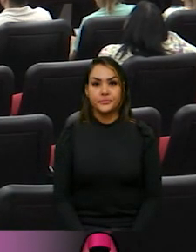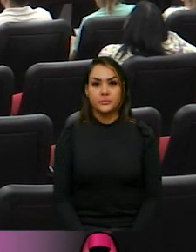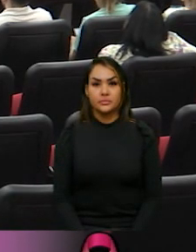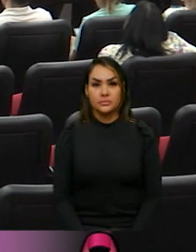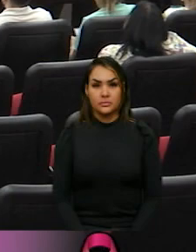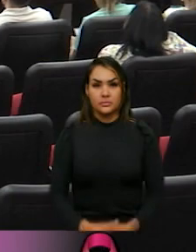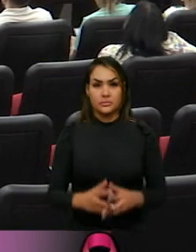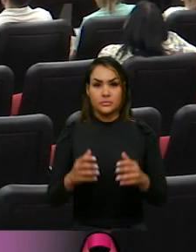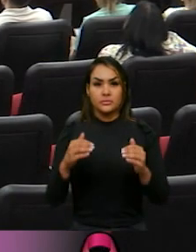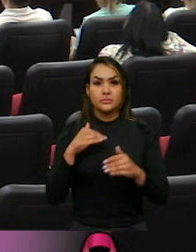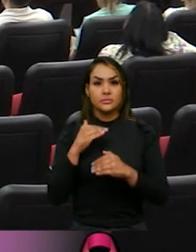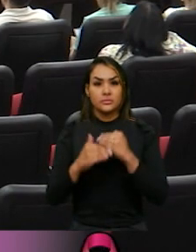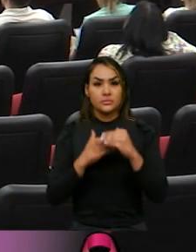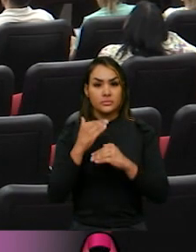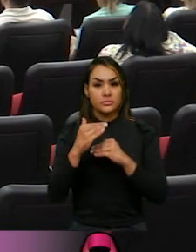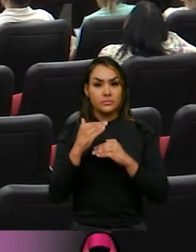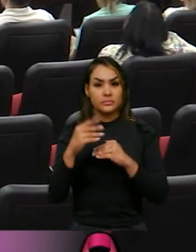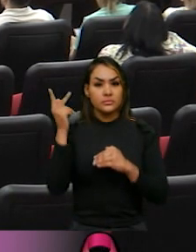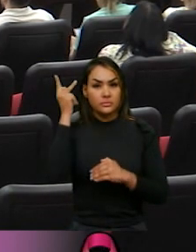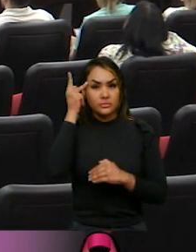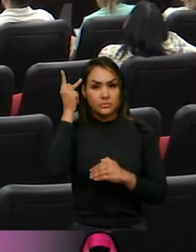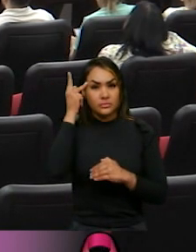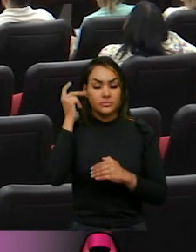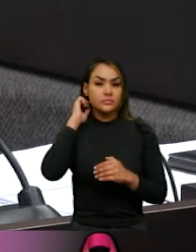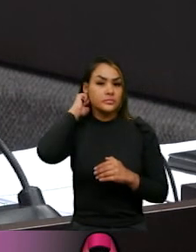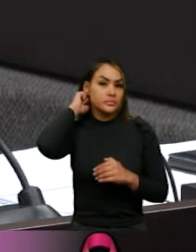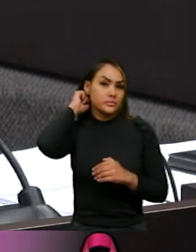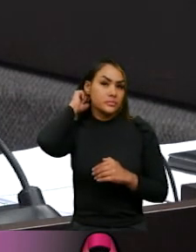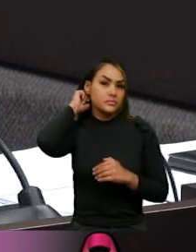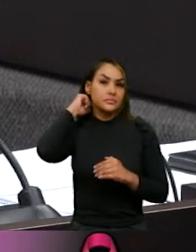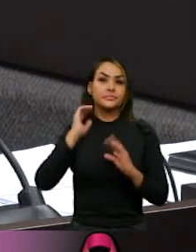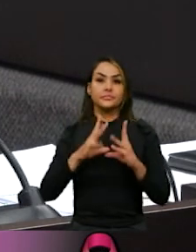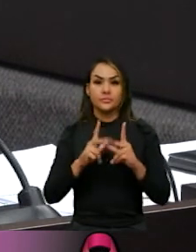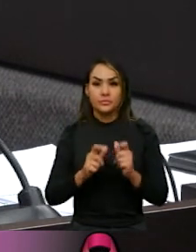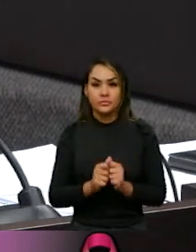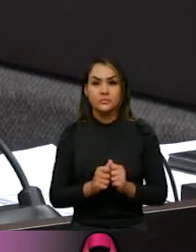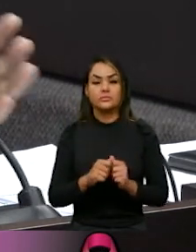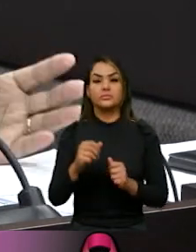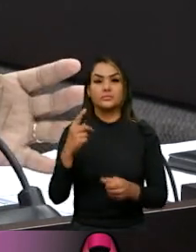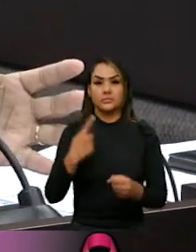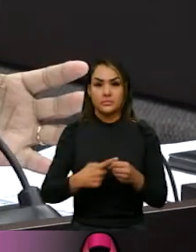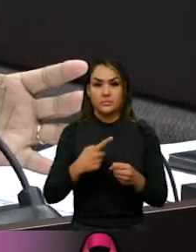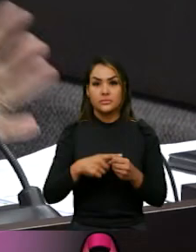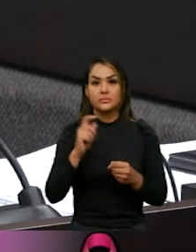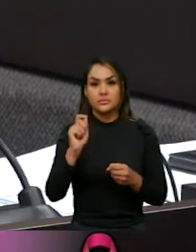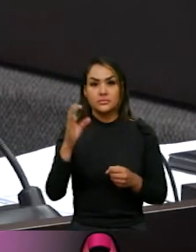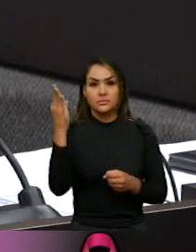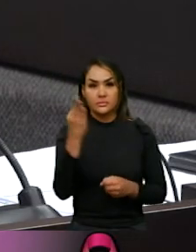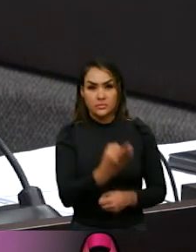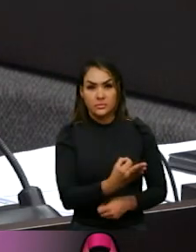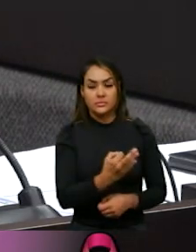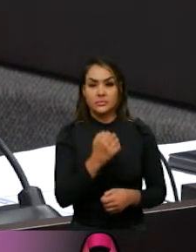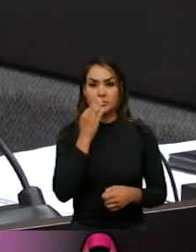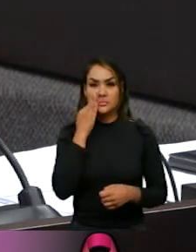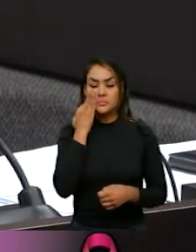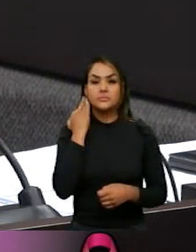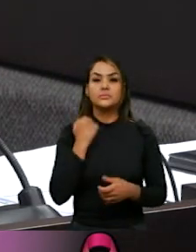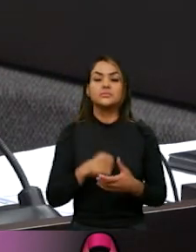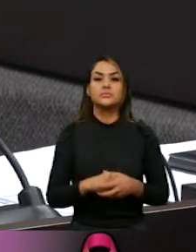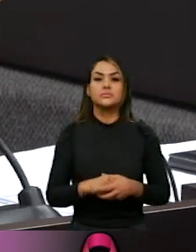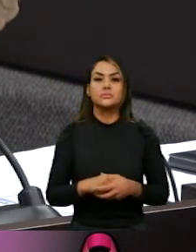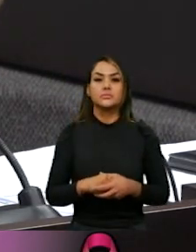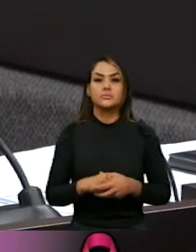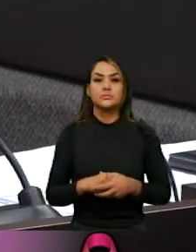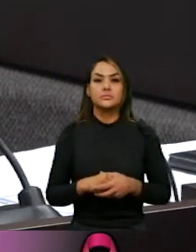São Paulo estabelece para todas as cidades essa taxa de juros, que é muito